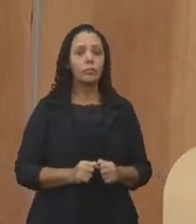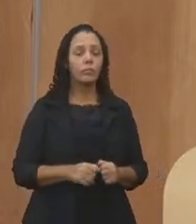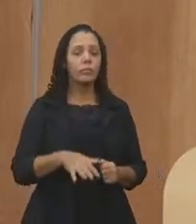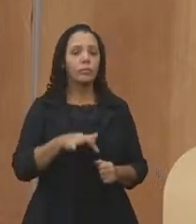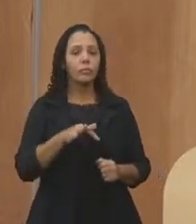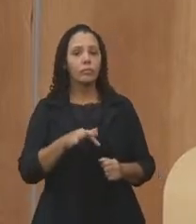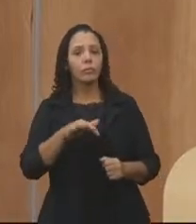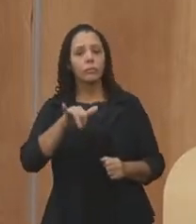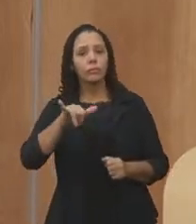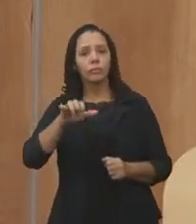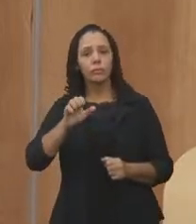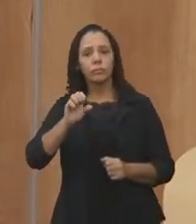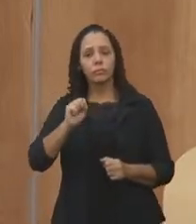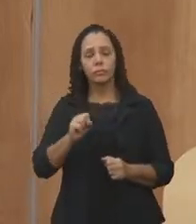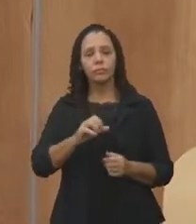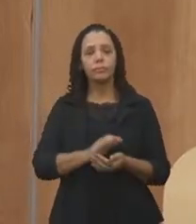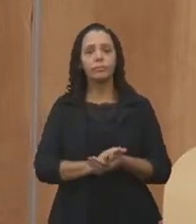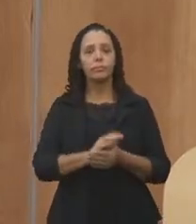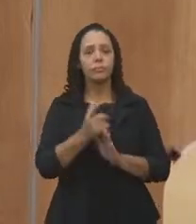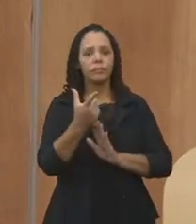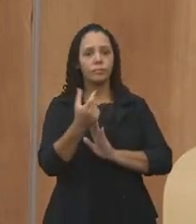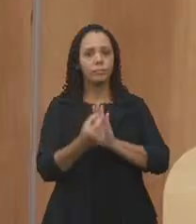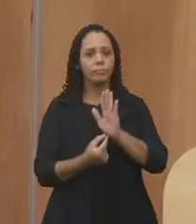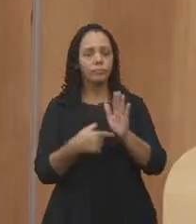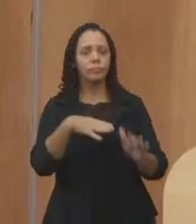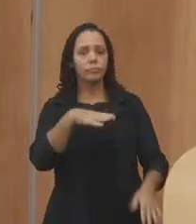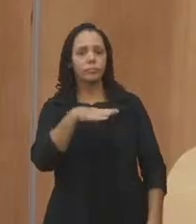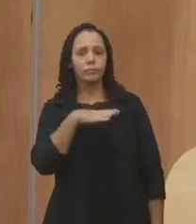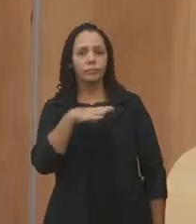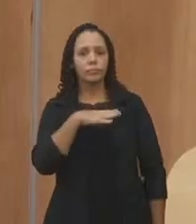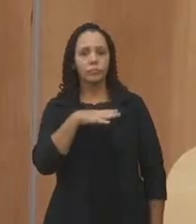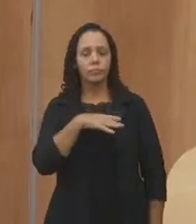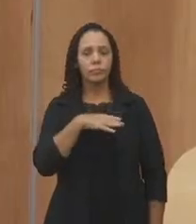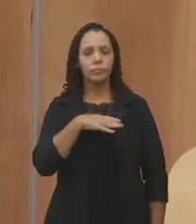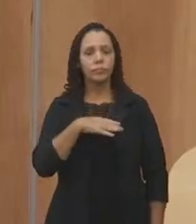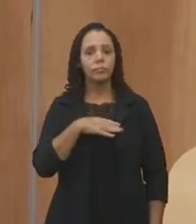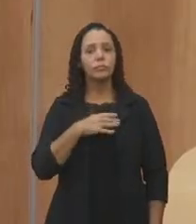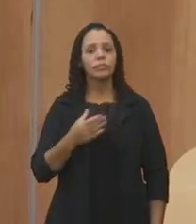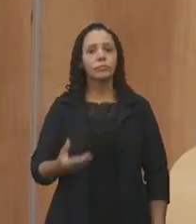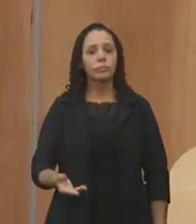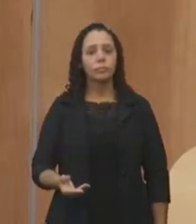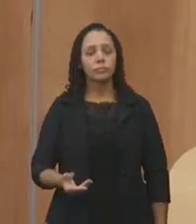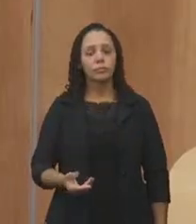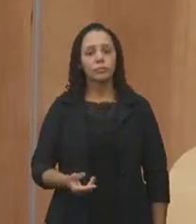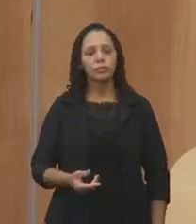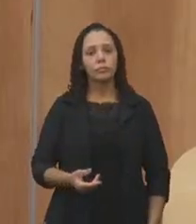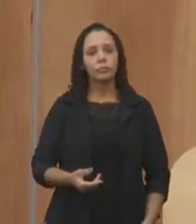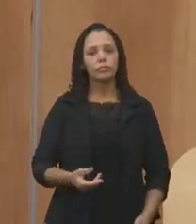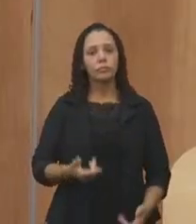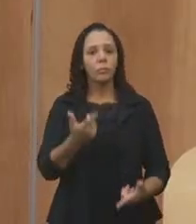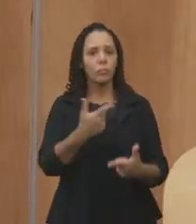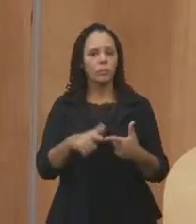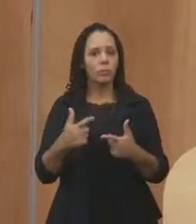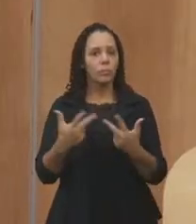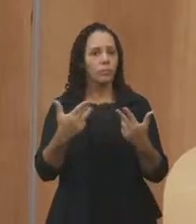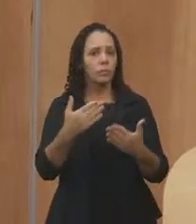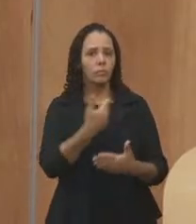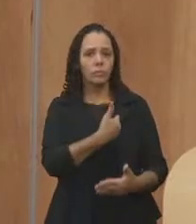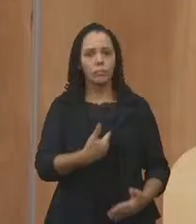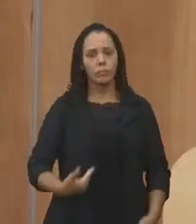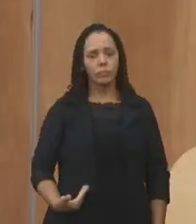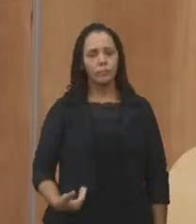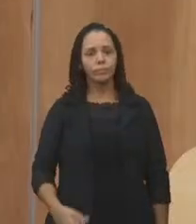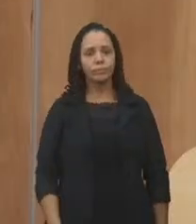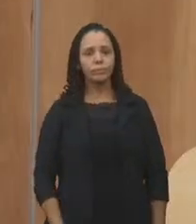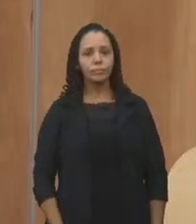viés de restrição orçamentária que o município passa e os municípios passam, a União também passa nesse momento. Então, acho